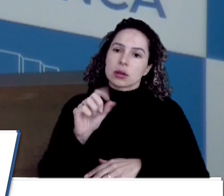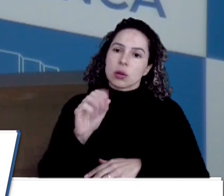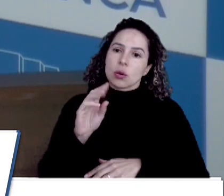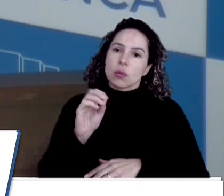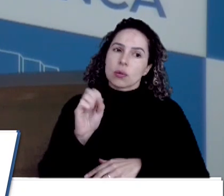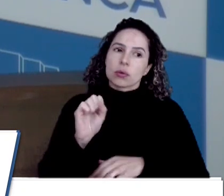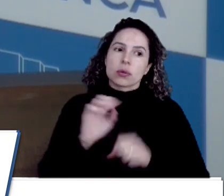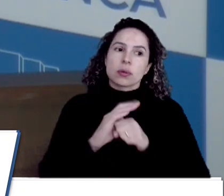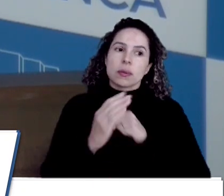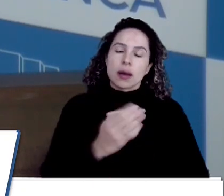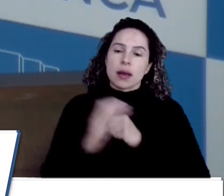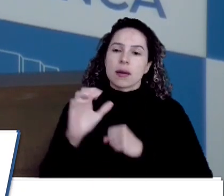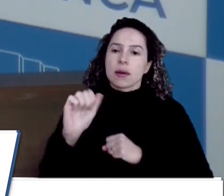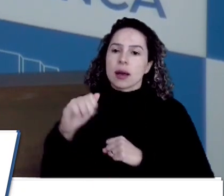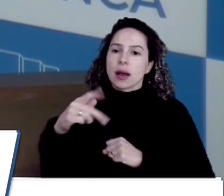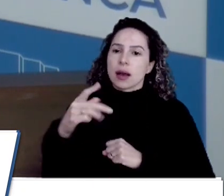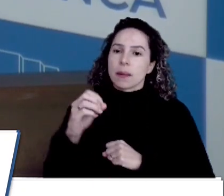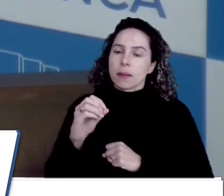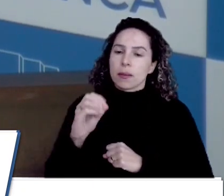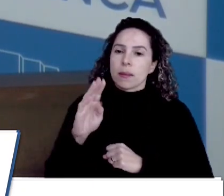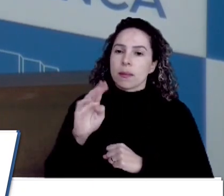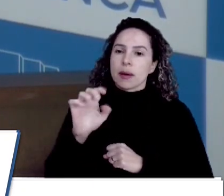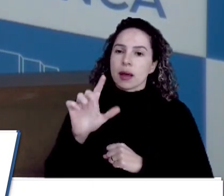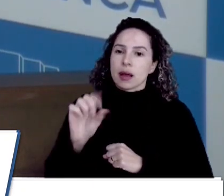Belo, e